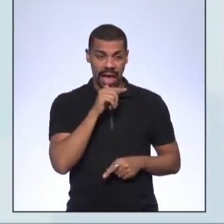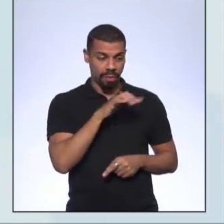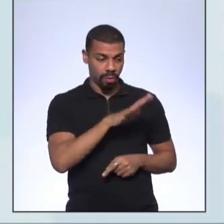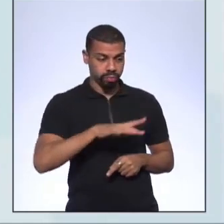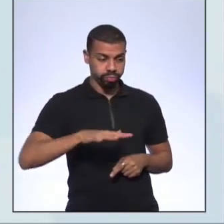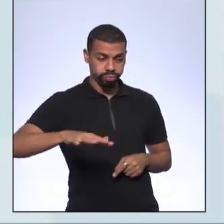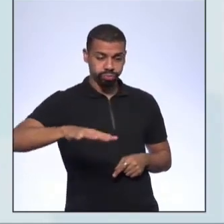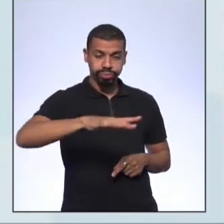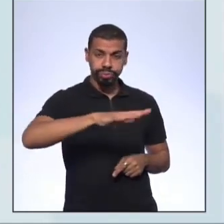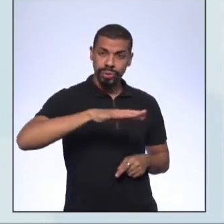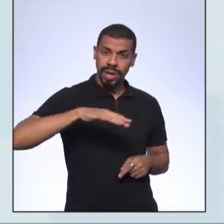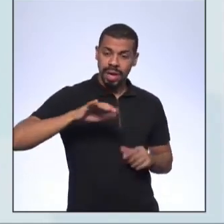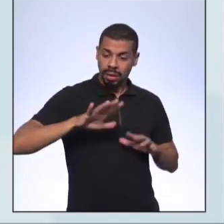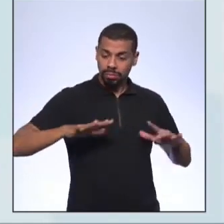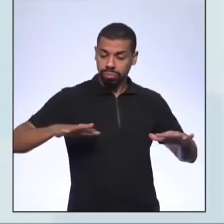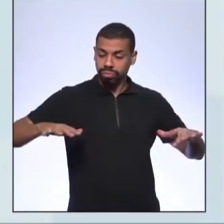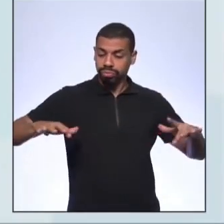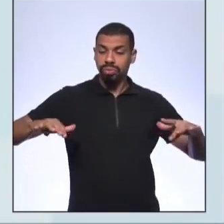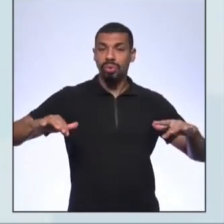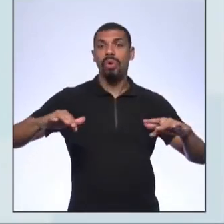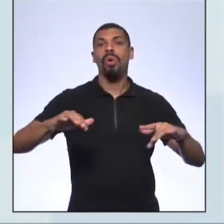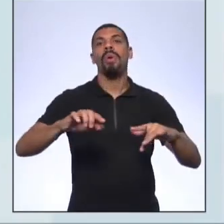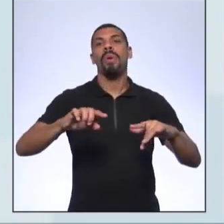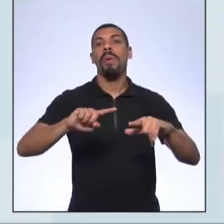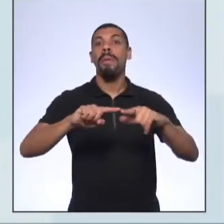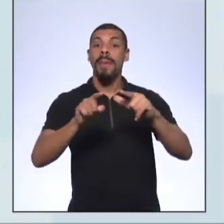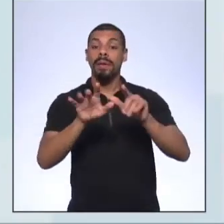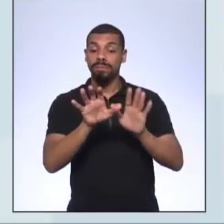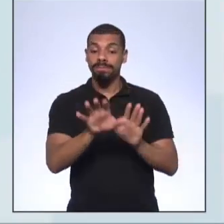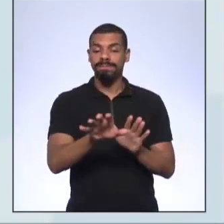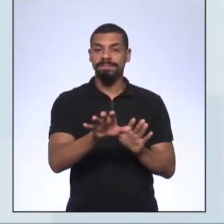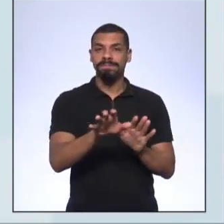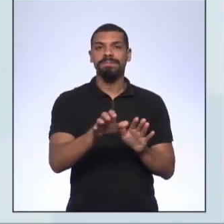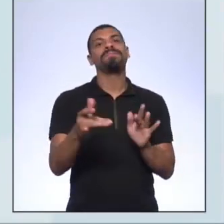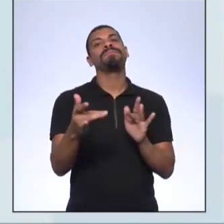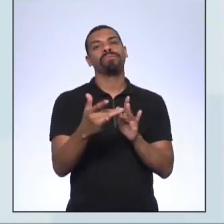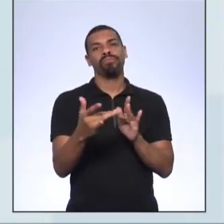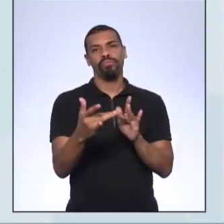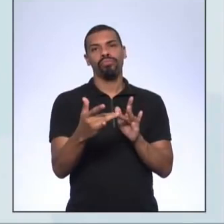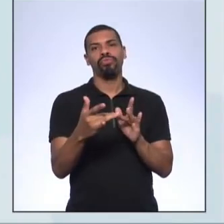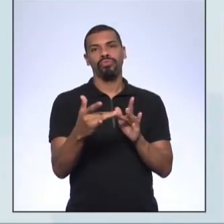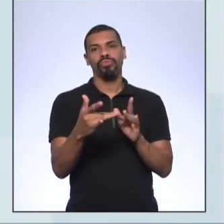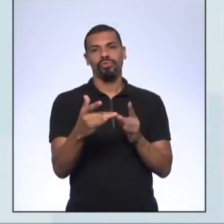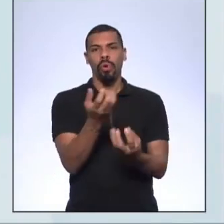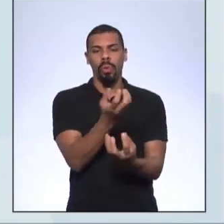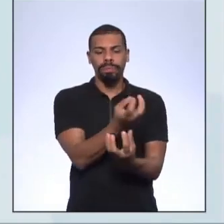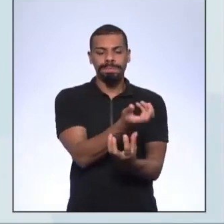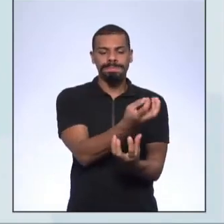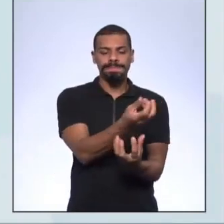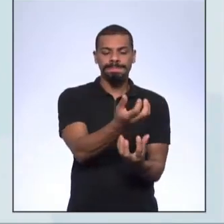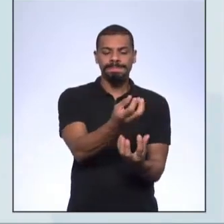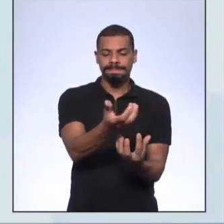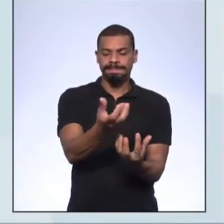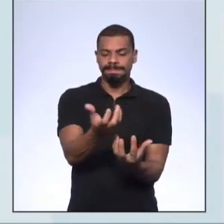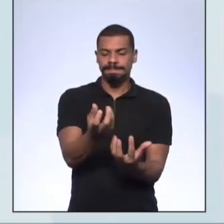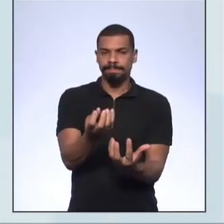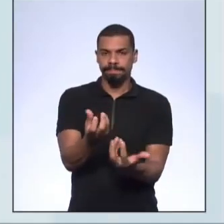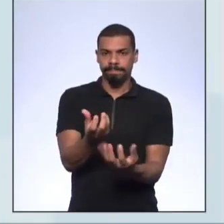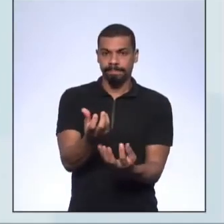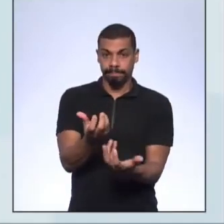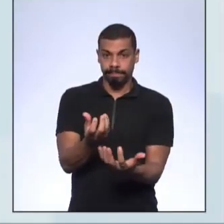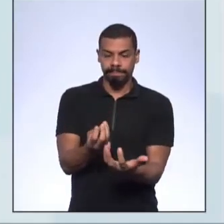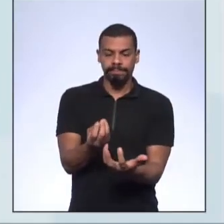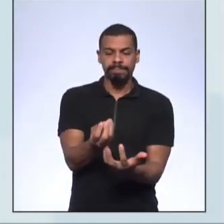por quase todos os lados, mas uma parte dela ainda está ligada ao continente. Então, é uma pontinha, é uma